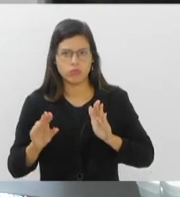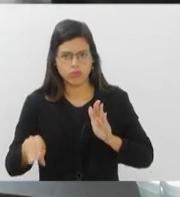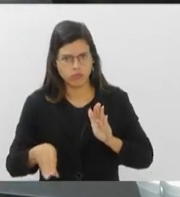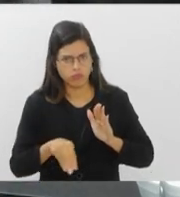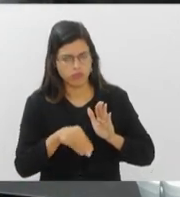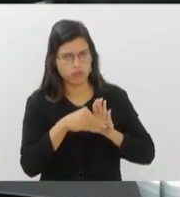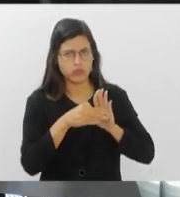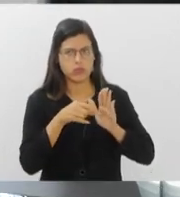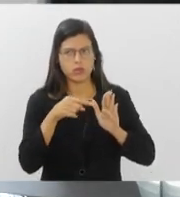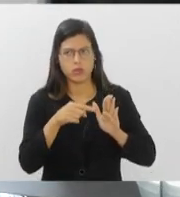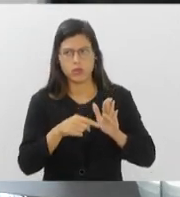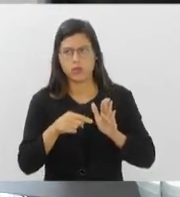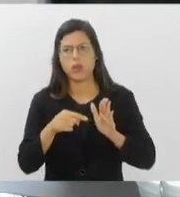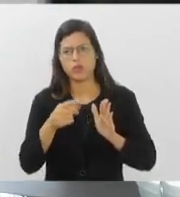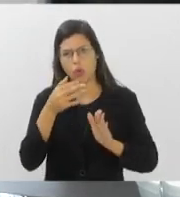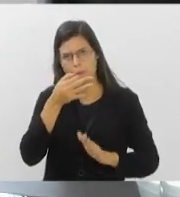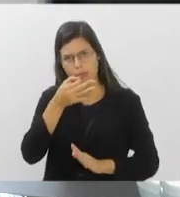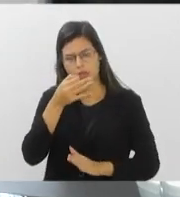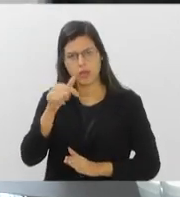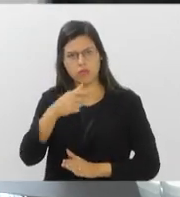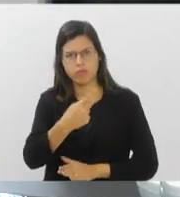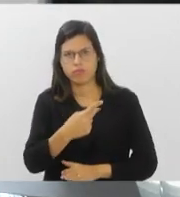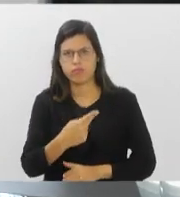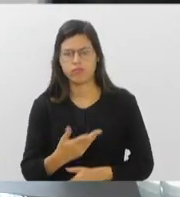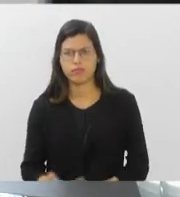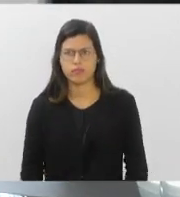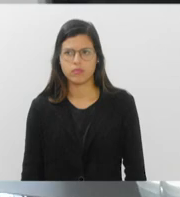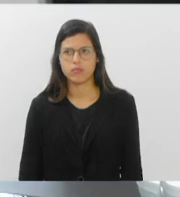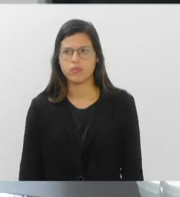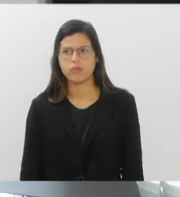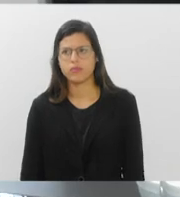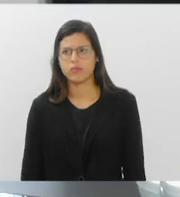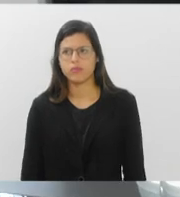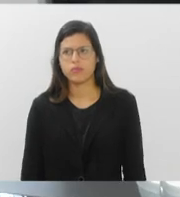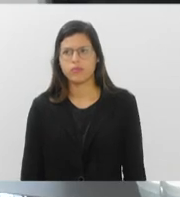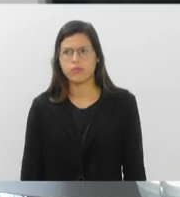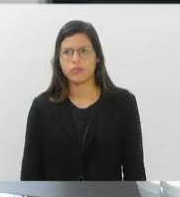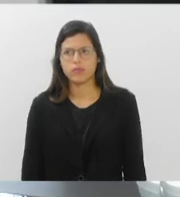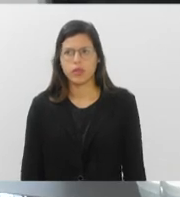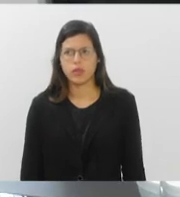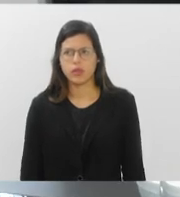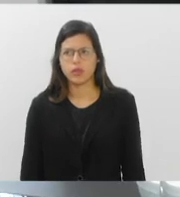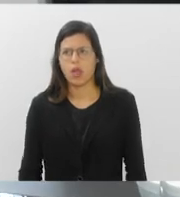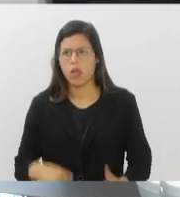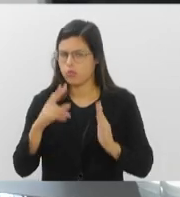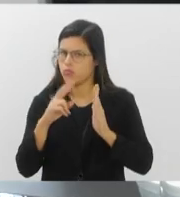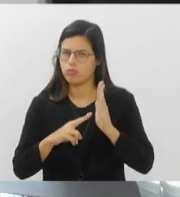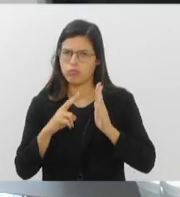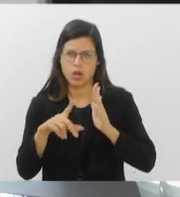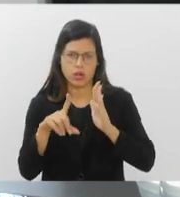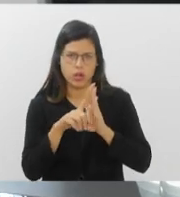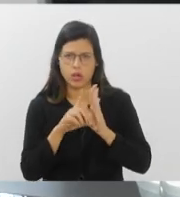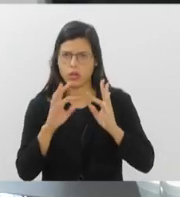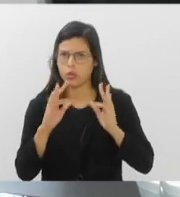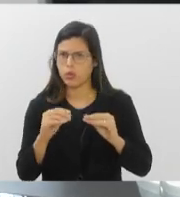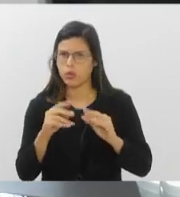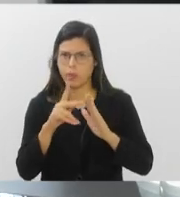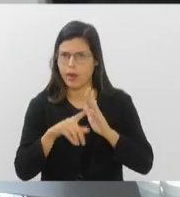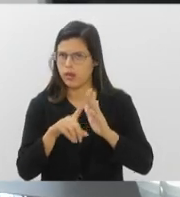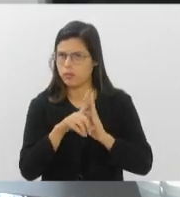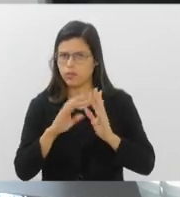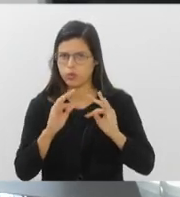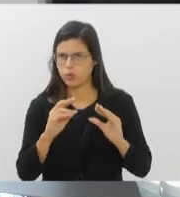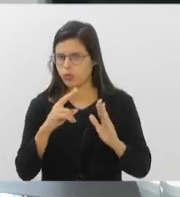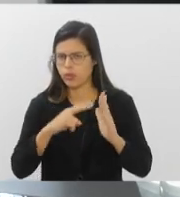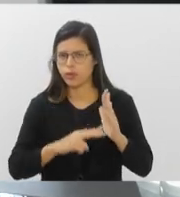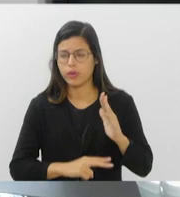brilhante item e colocação. E aí, se Vossa Excelência, eu não li a lei toda, o PL todo, mas se